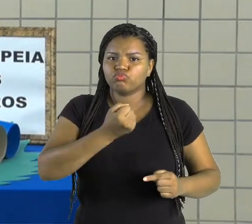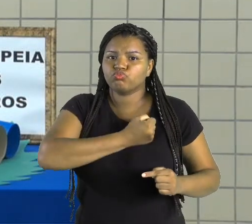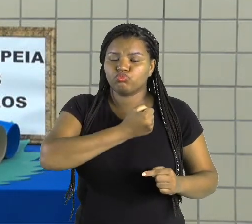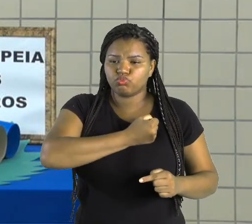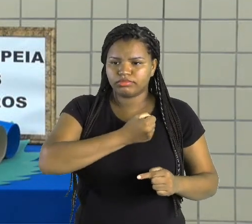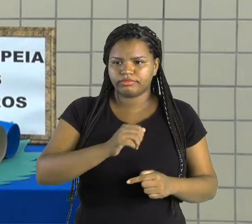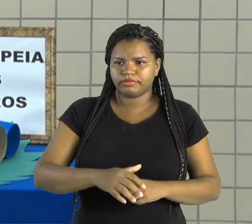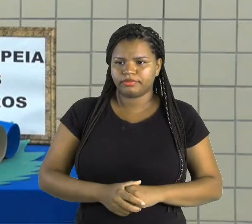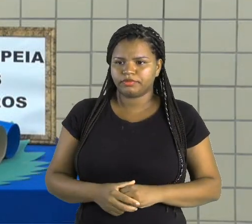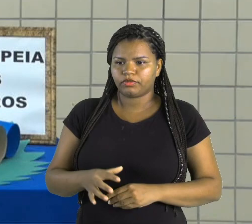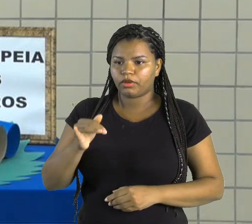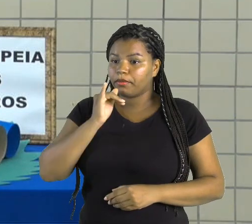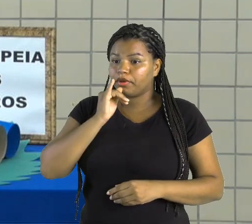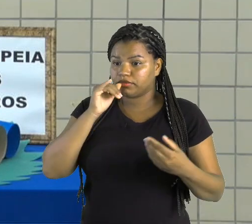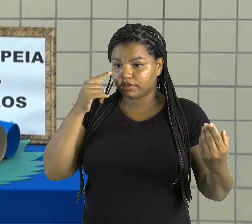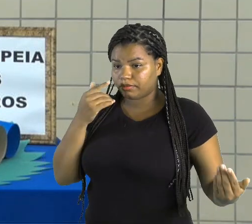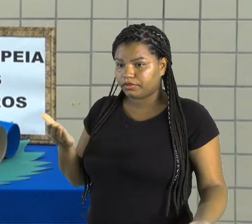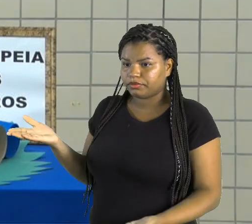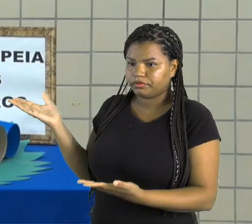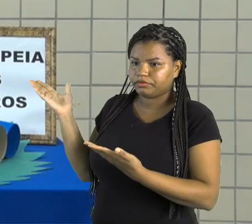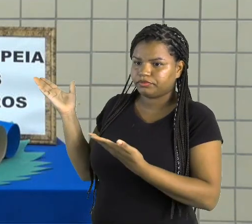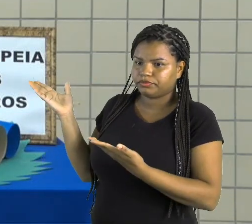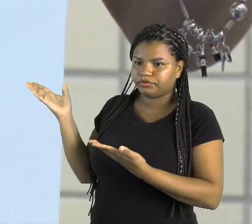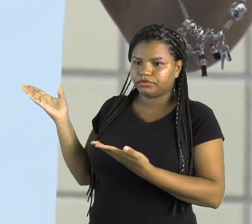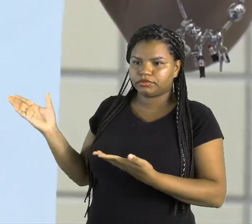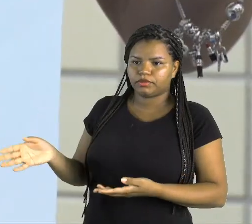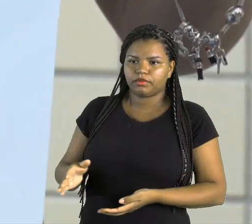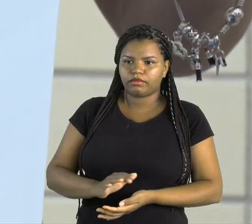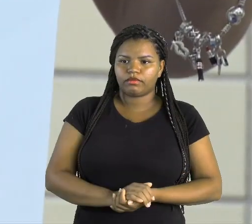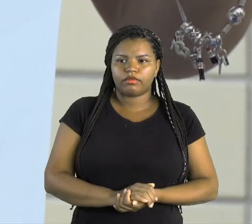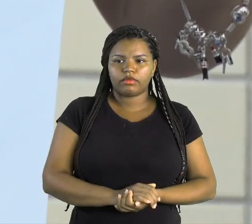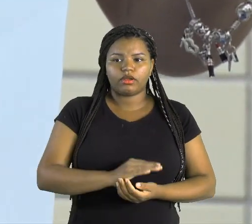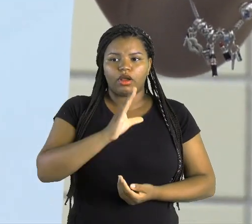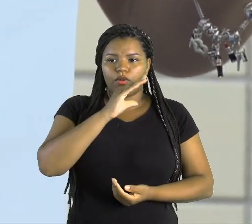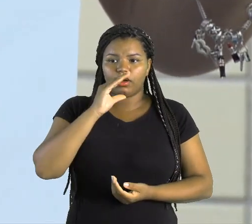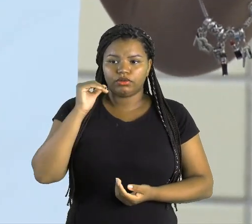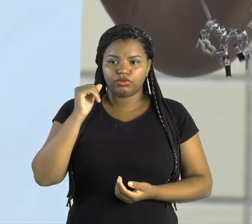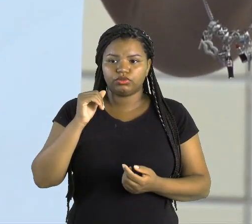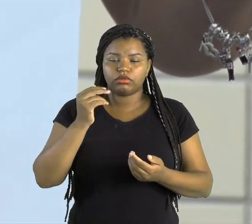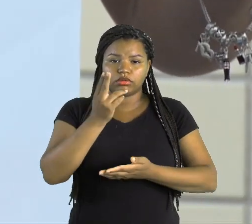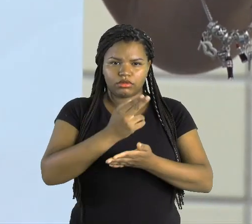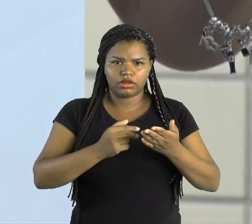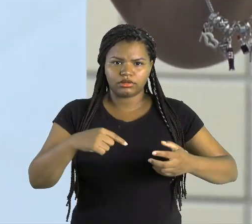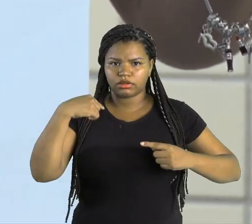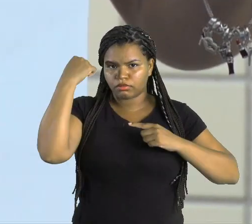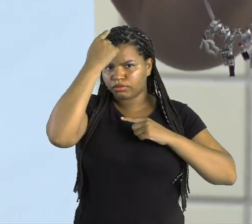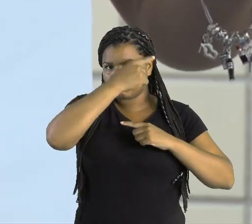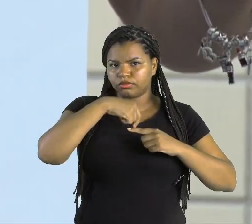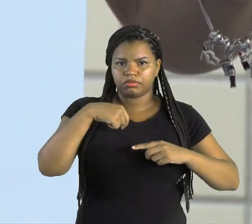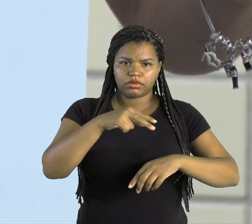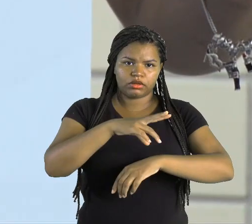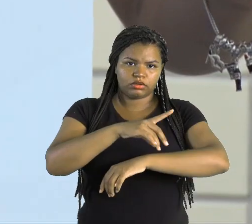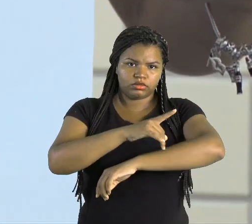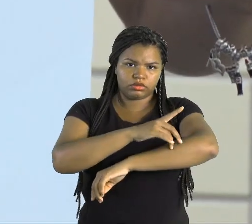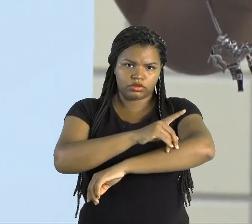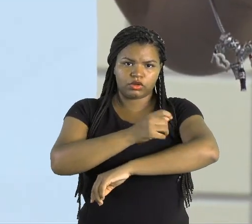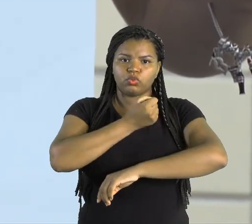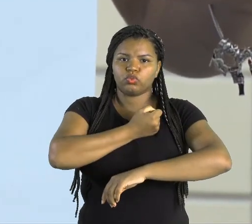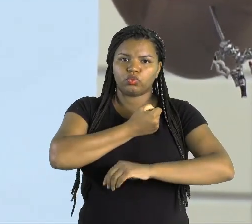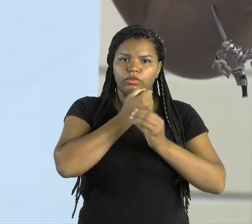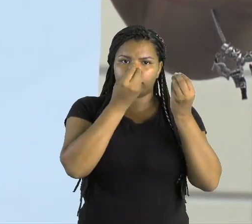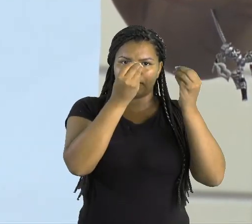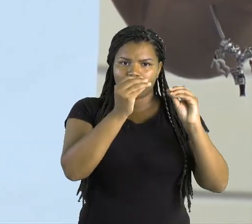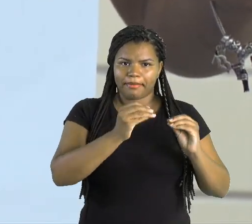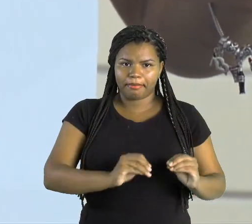aqui. Nós temos aqui um exemplo, ó. O adulto faz as carinhas da centopeia, coloca os números.